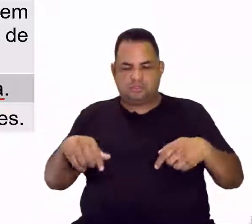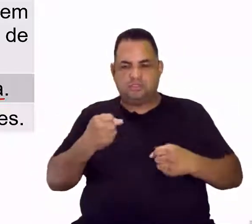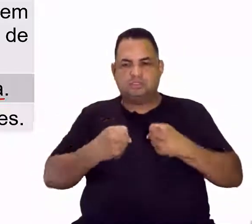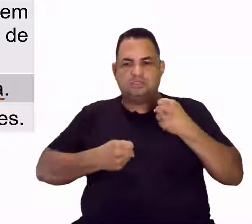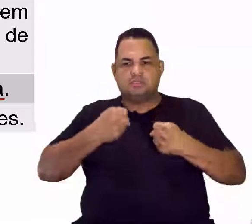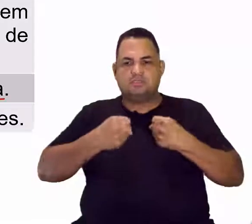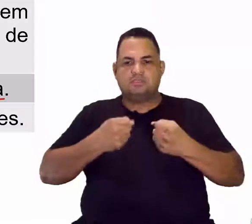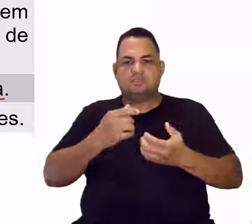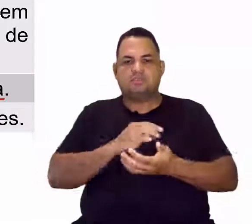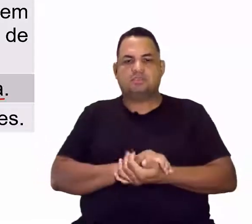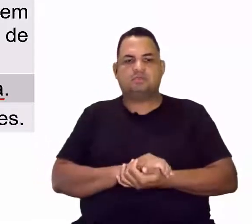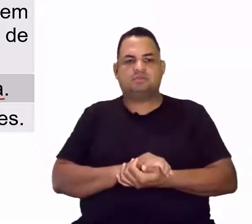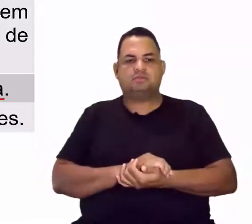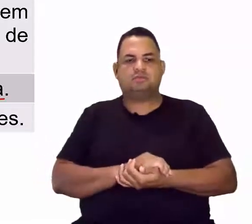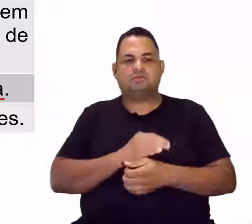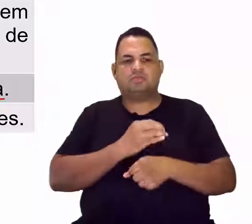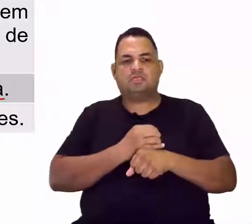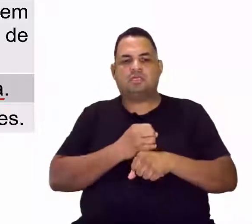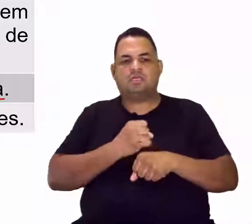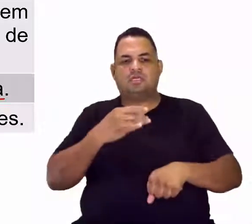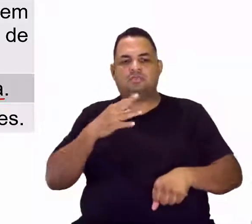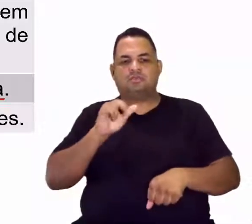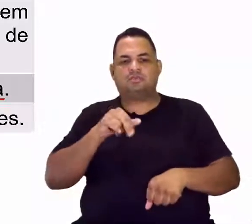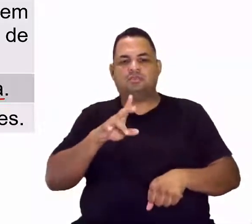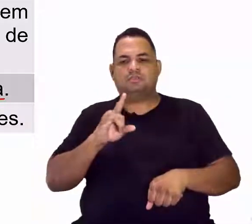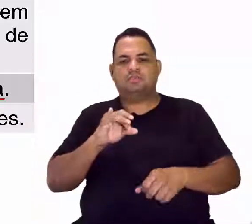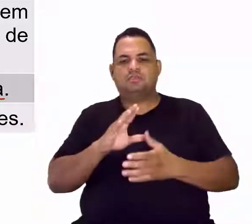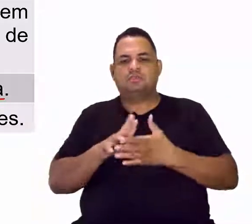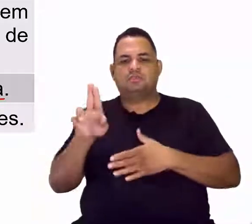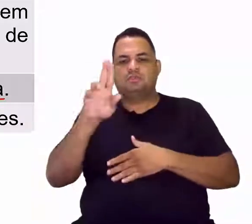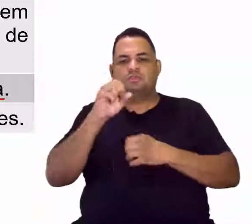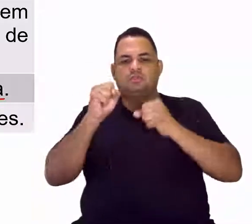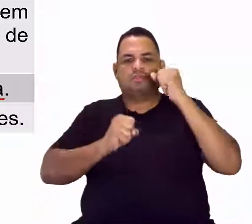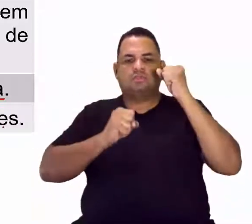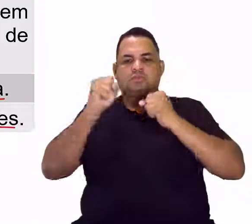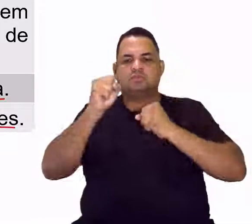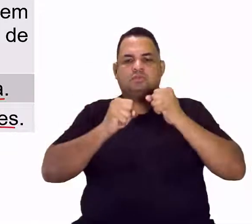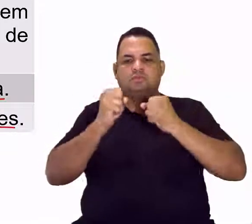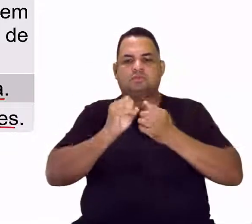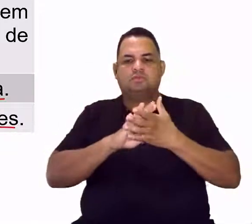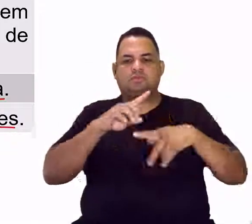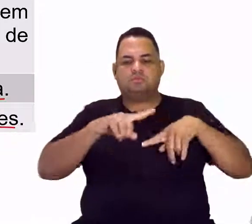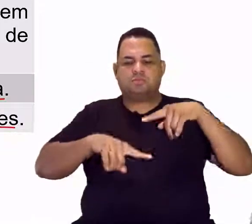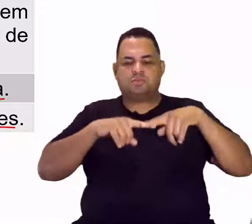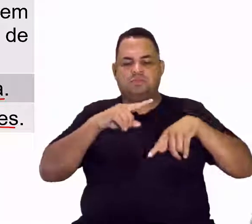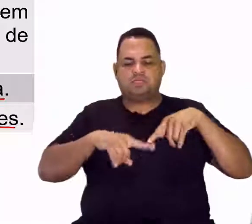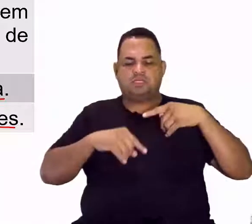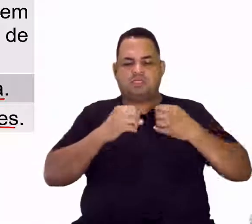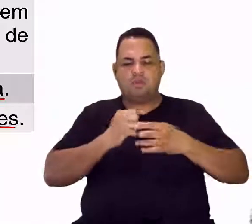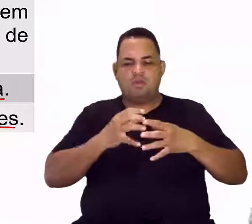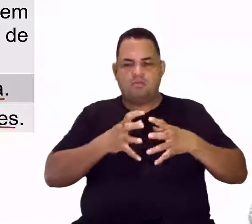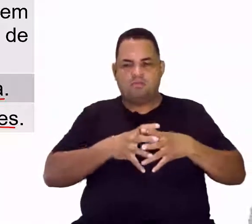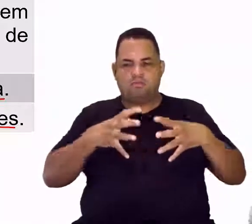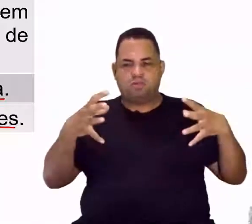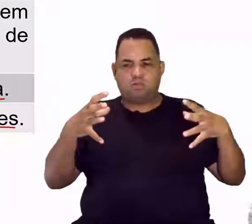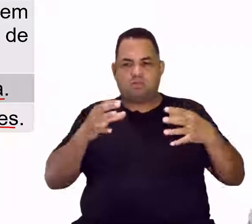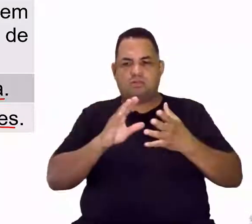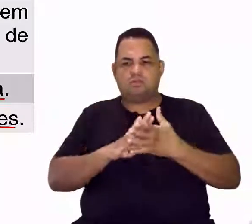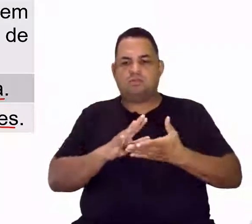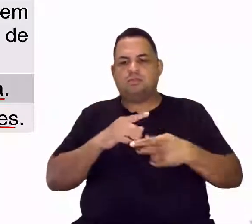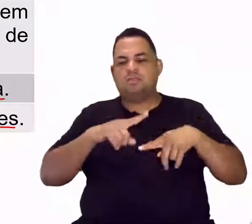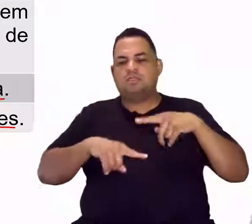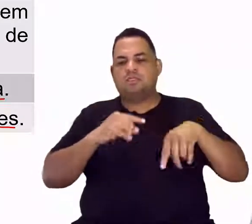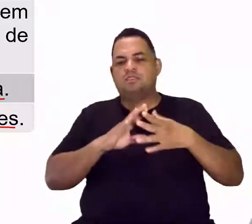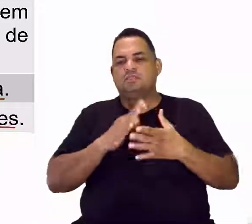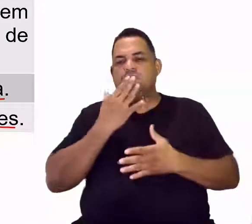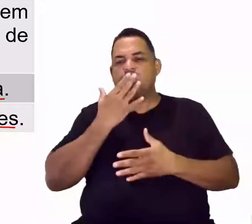o ácido nítrico, que é usado na indústria de explosivos e corantes. Aqui nós vamos ter a